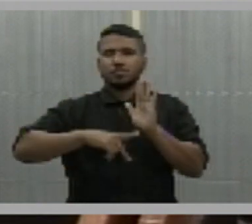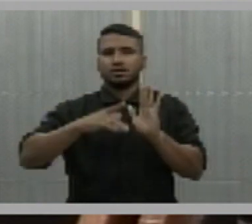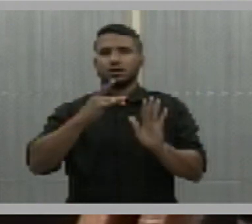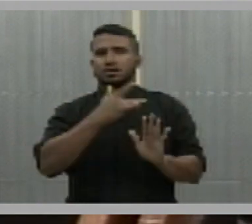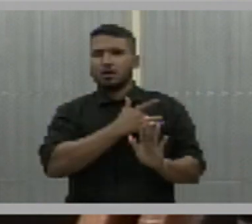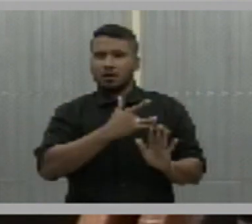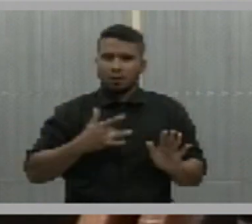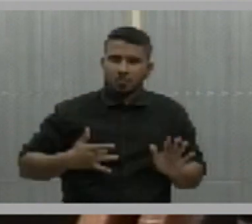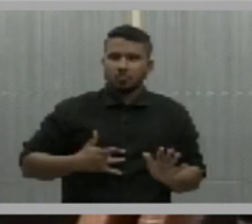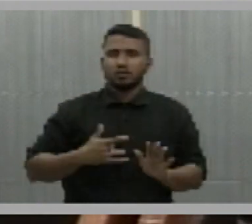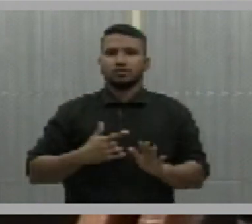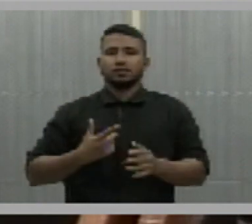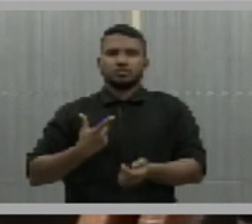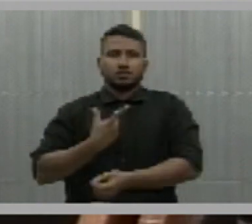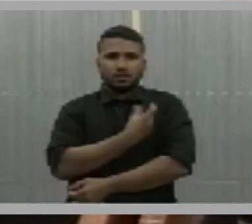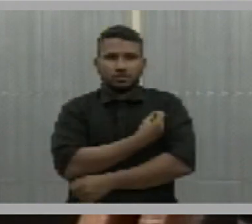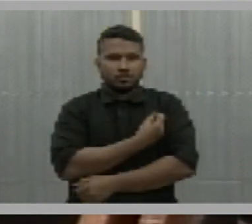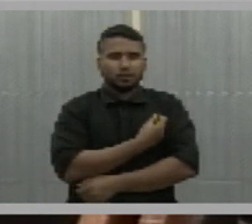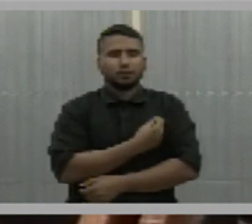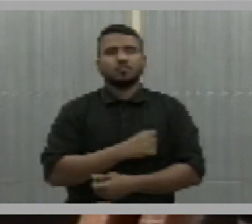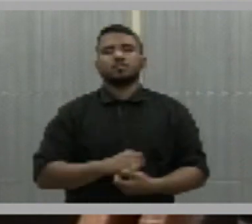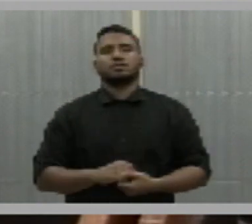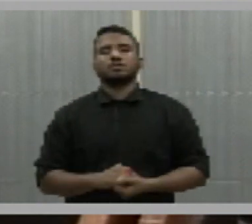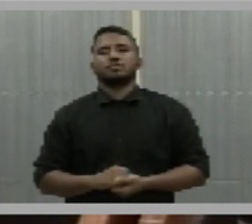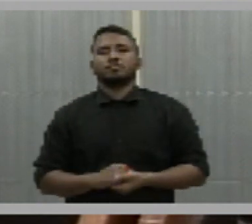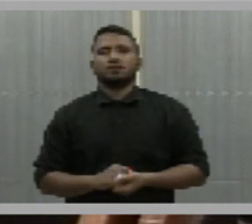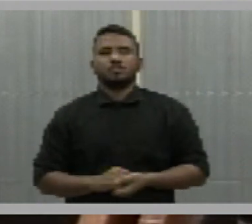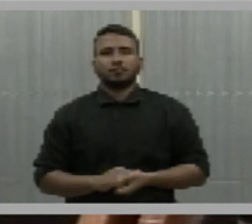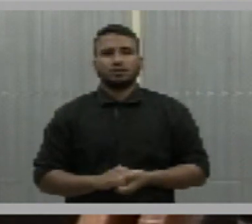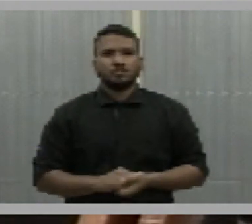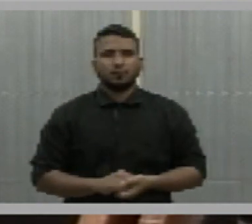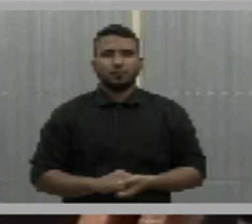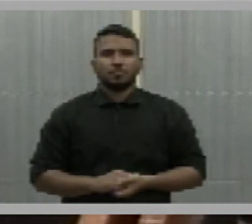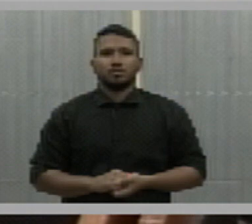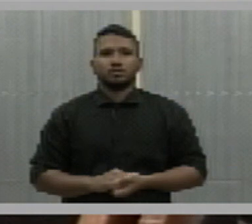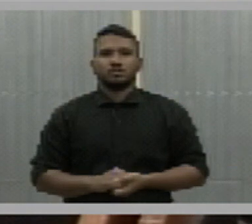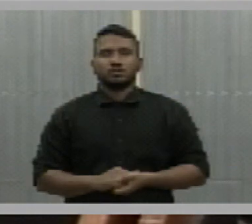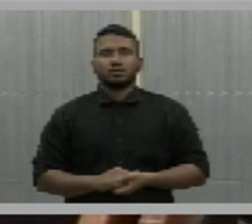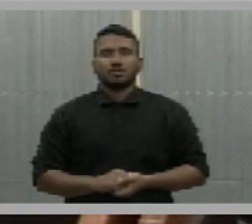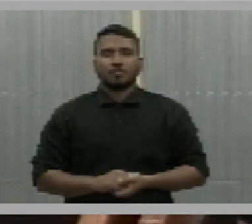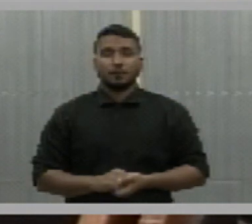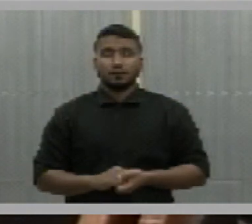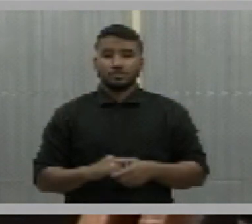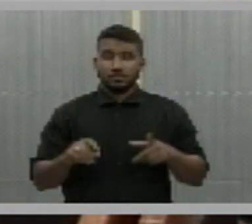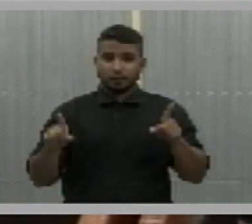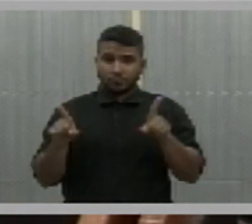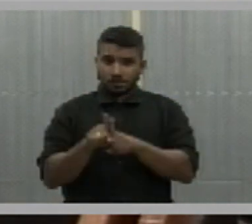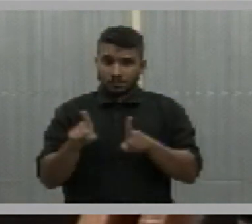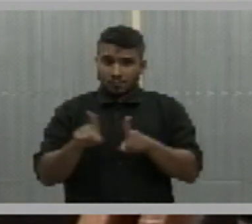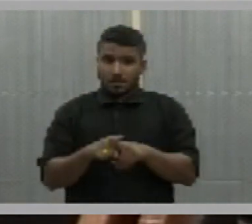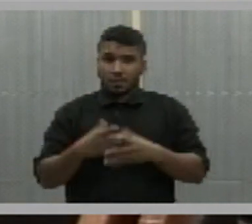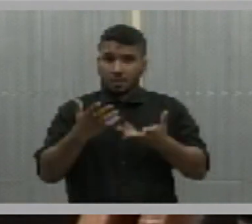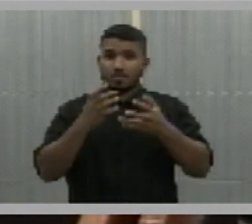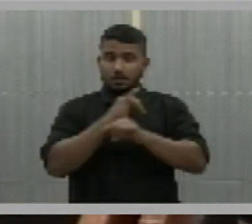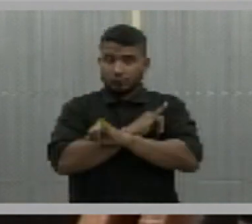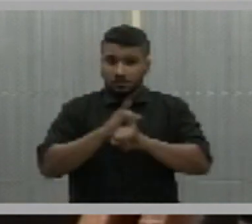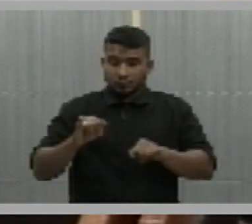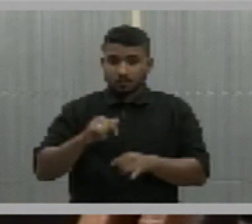de vacinação em massa. E, por último, também faço aqui registrar que hoje